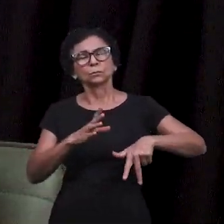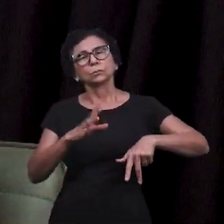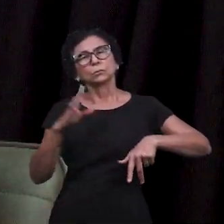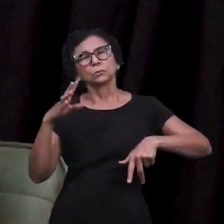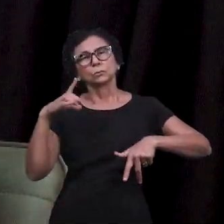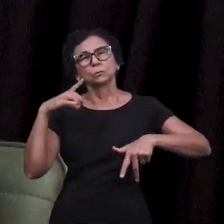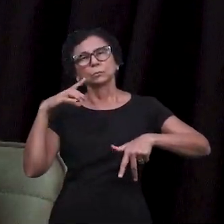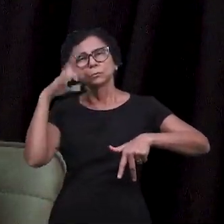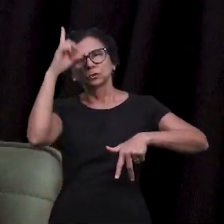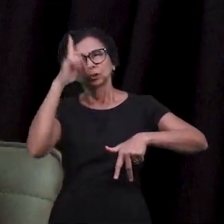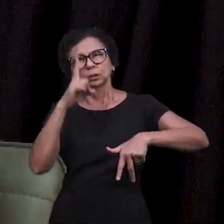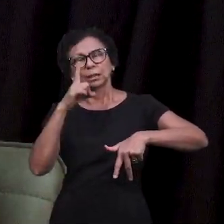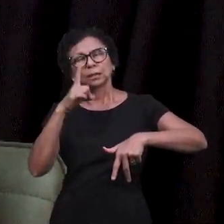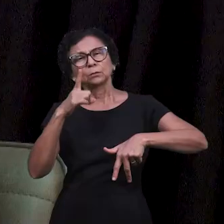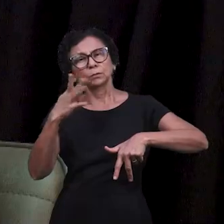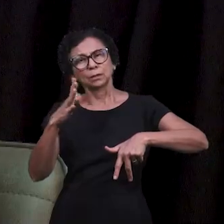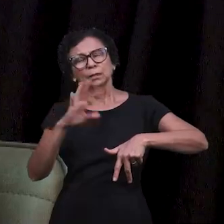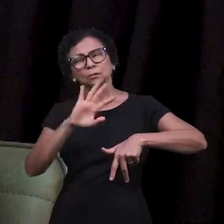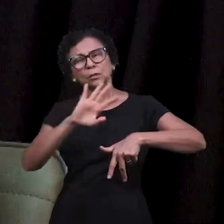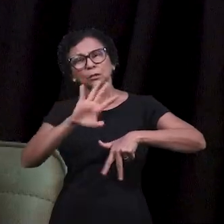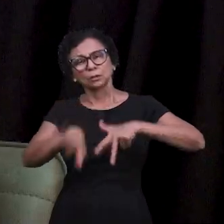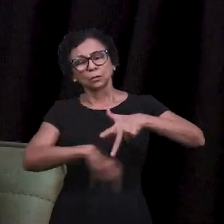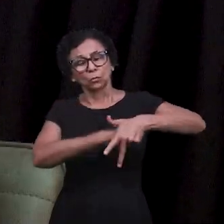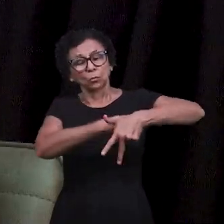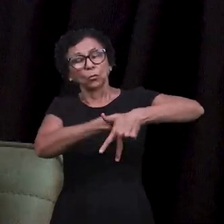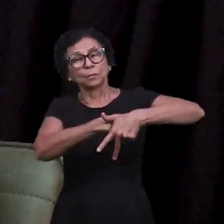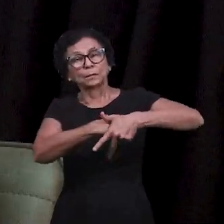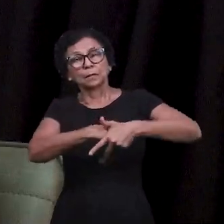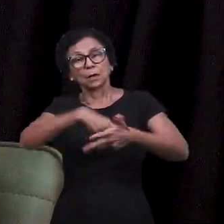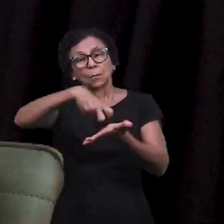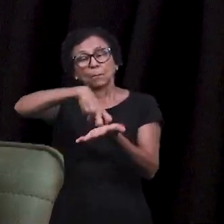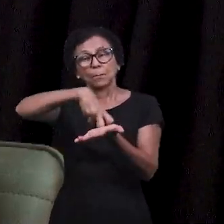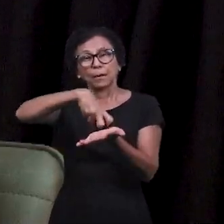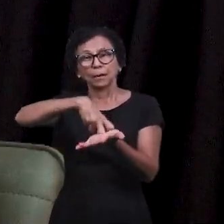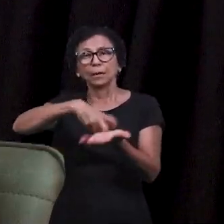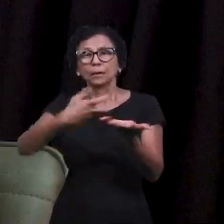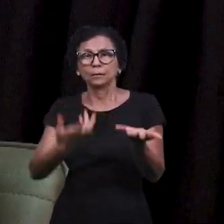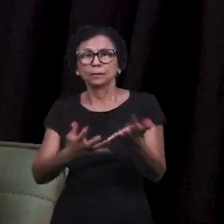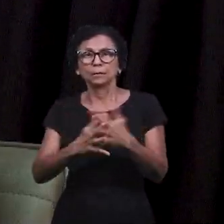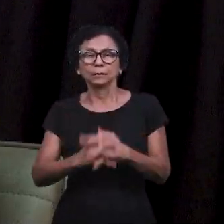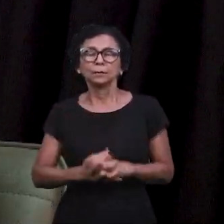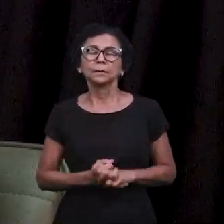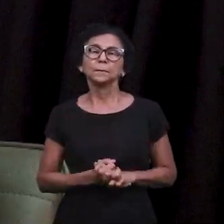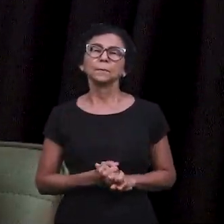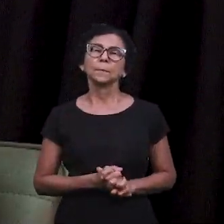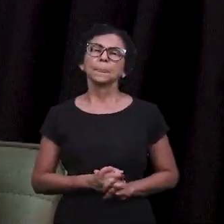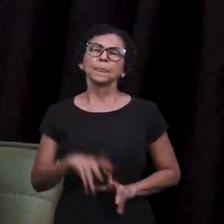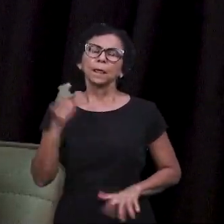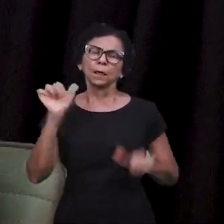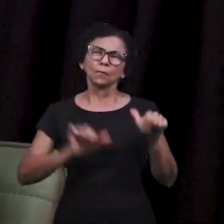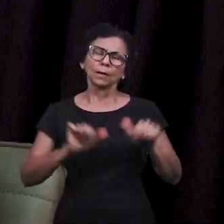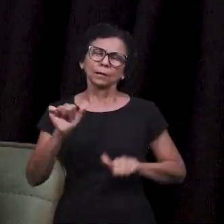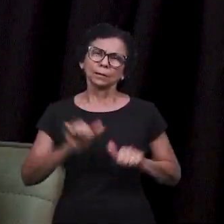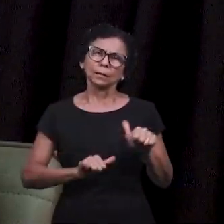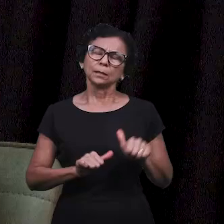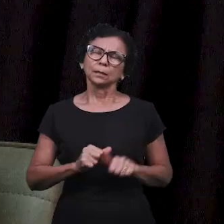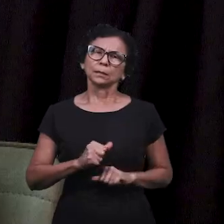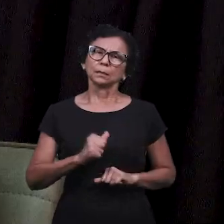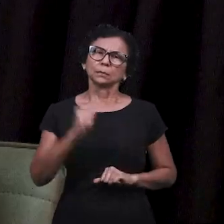em avaliação da transparência internacional, quando analisa o compromisso do país